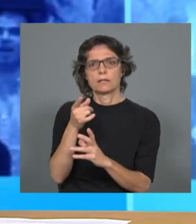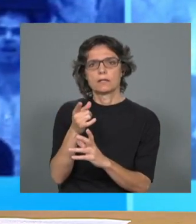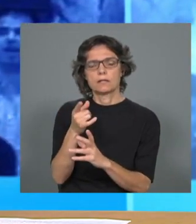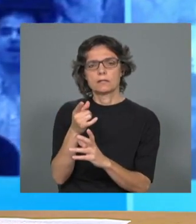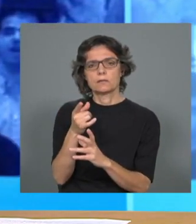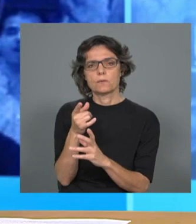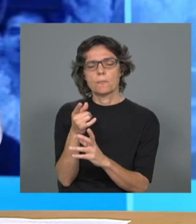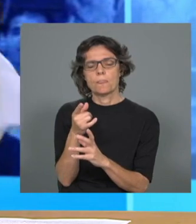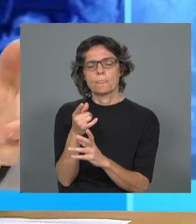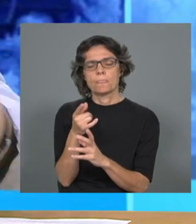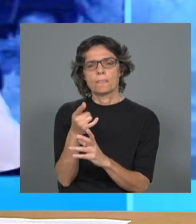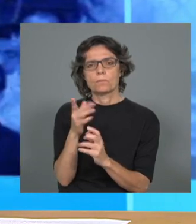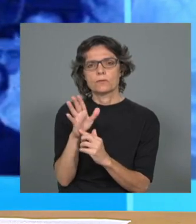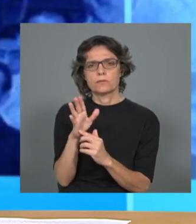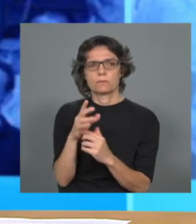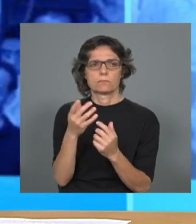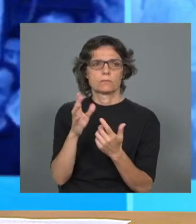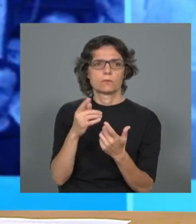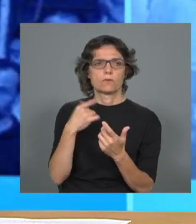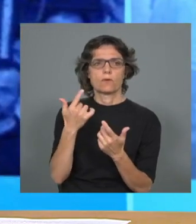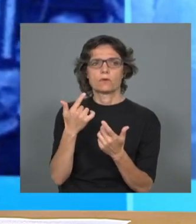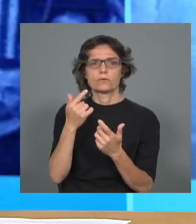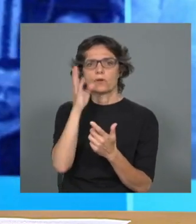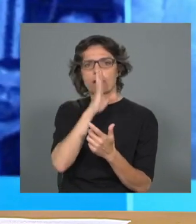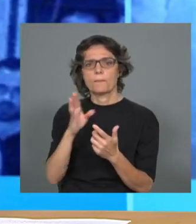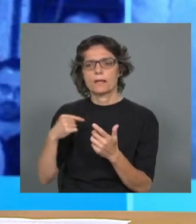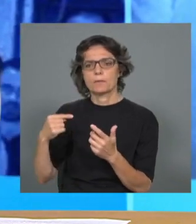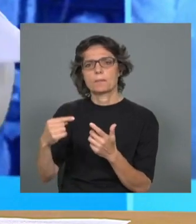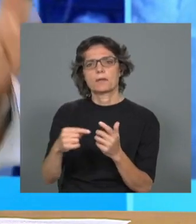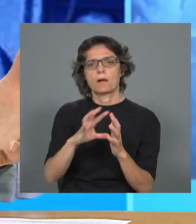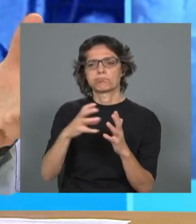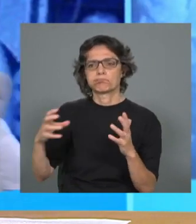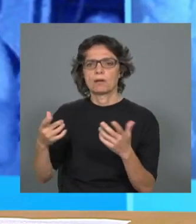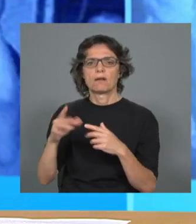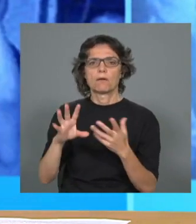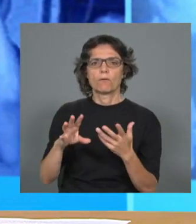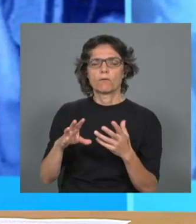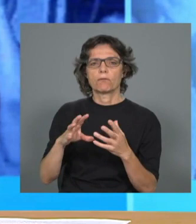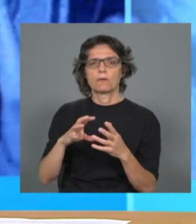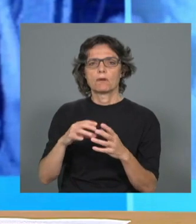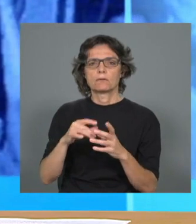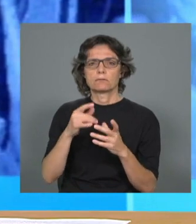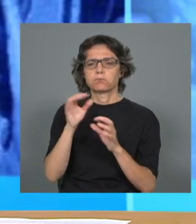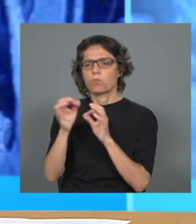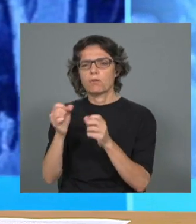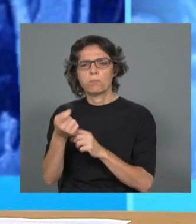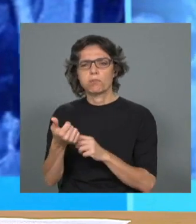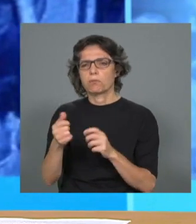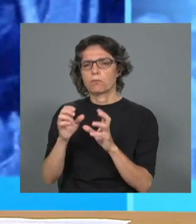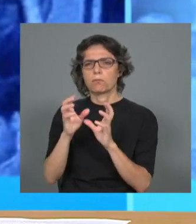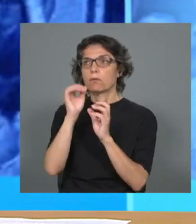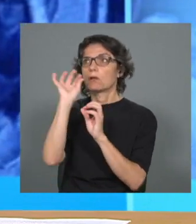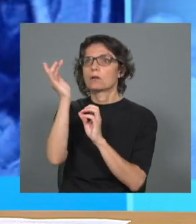sermos tão poluidores, sem sermos tão descuidados com a natureza e,